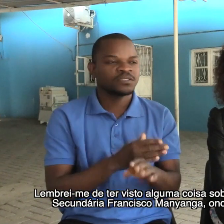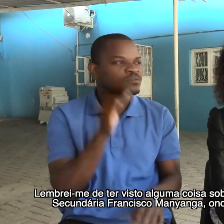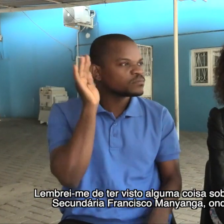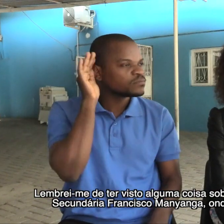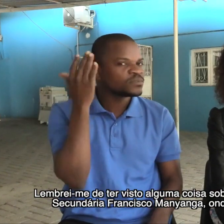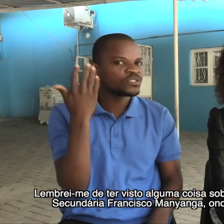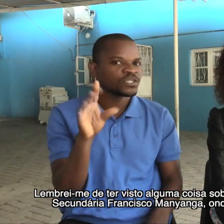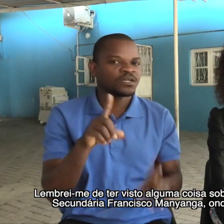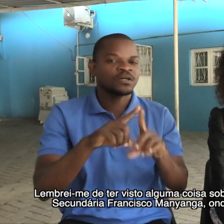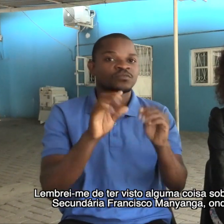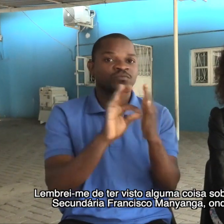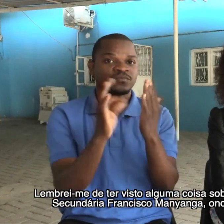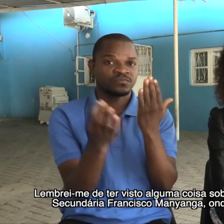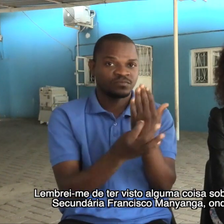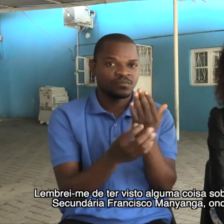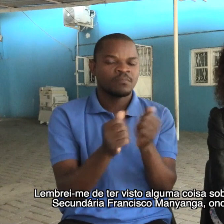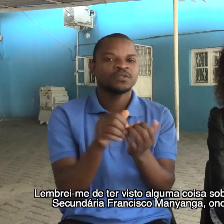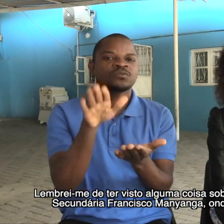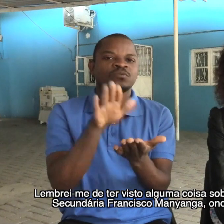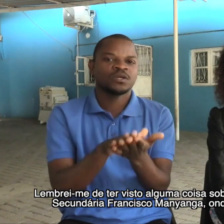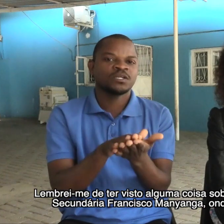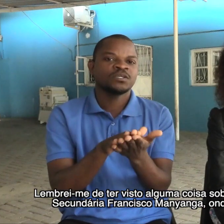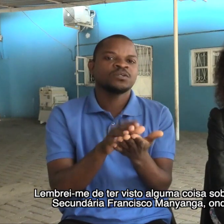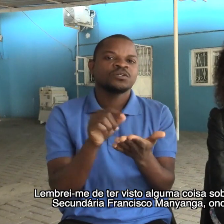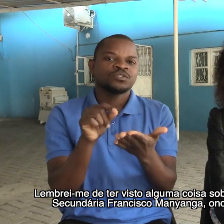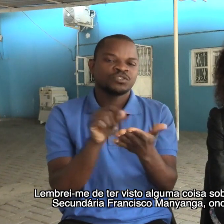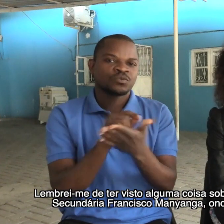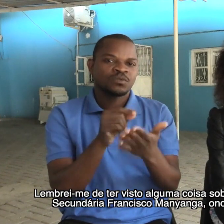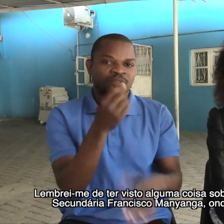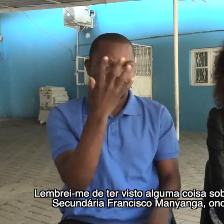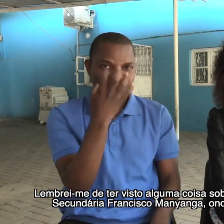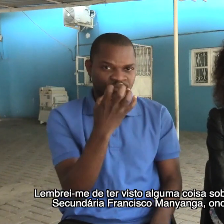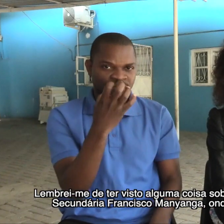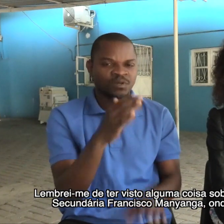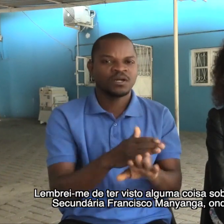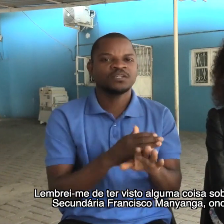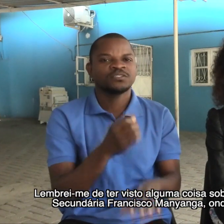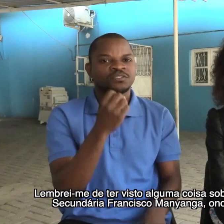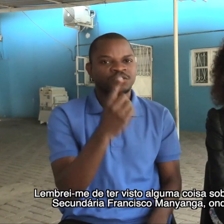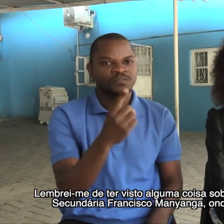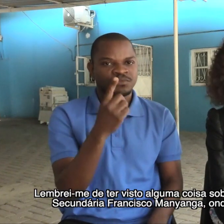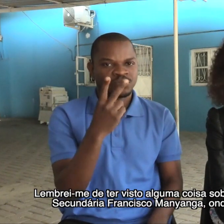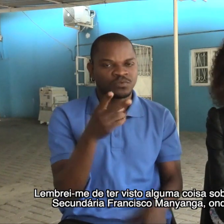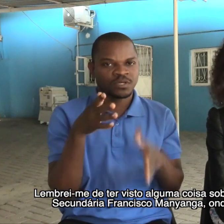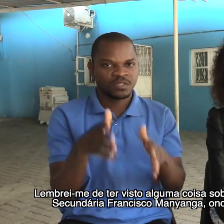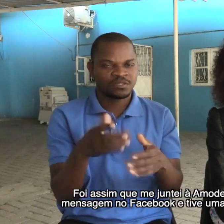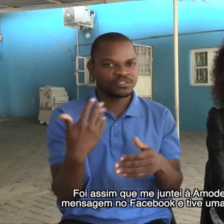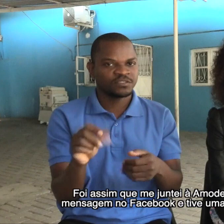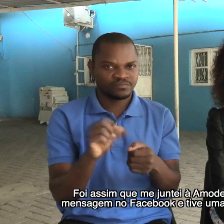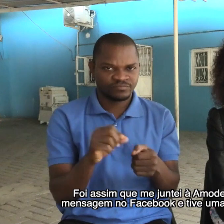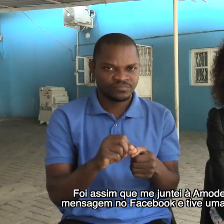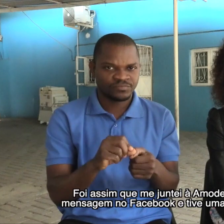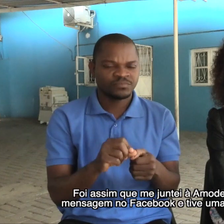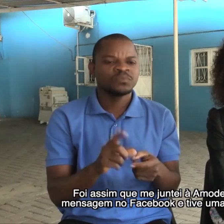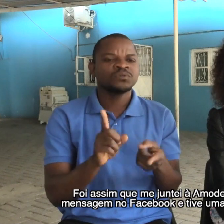sobre a Modefa na Escola Secundária Francisco Manhanga, onde fiz a minha 11ª classe e 12ª classe. E foi